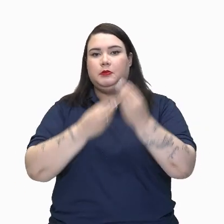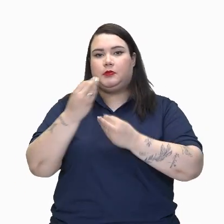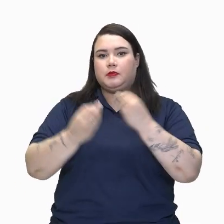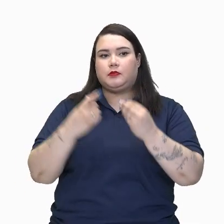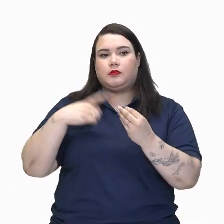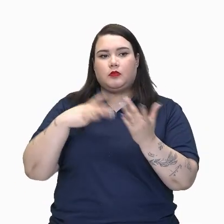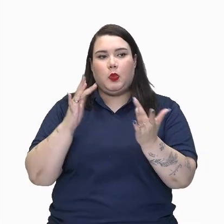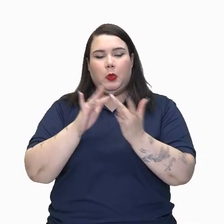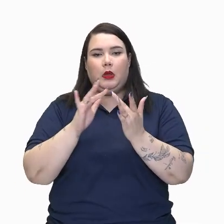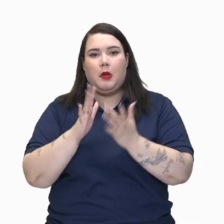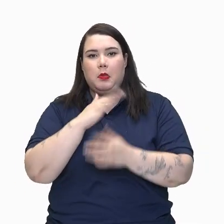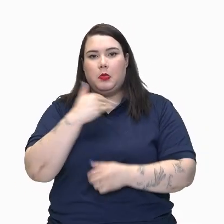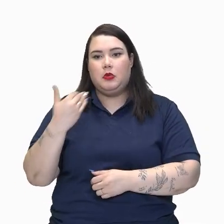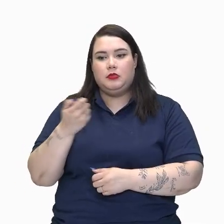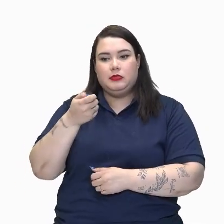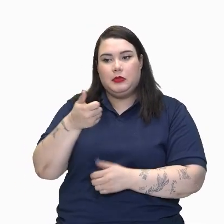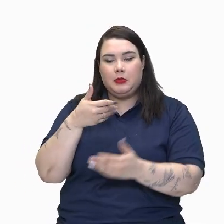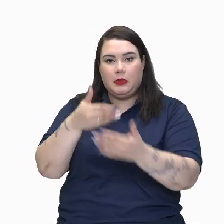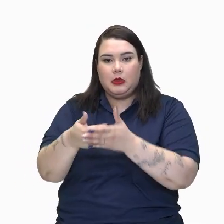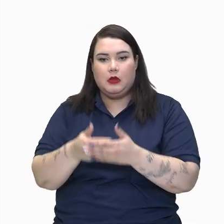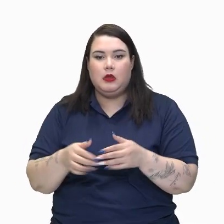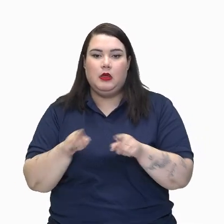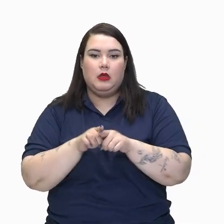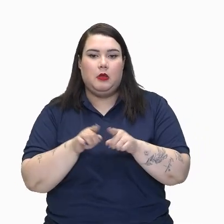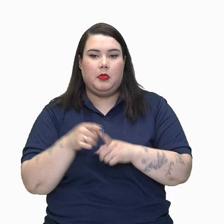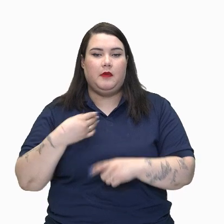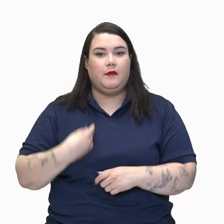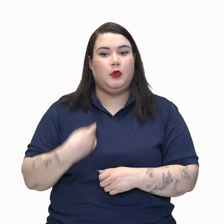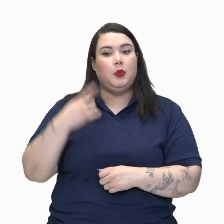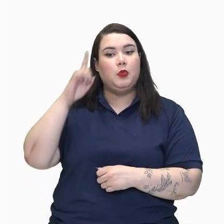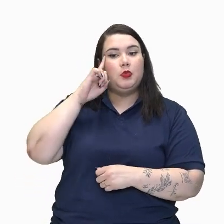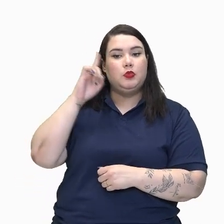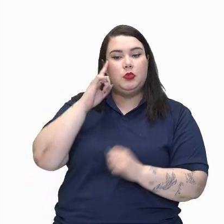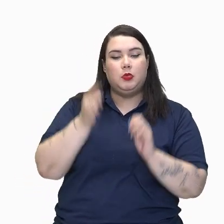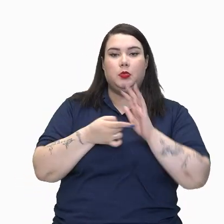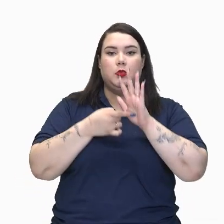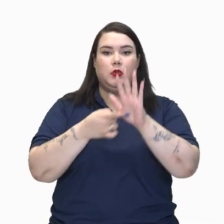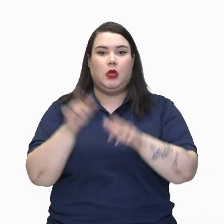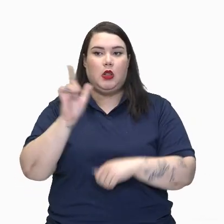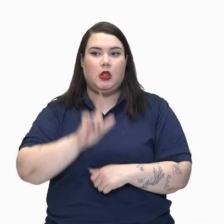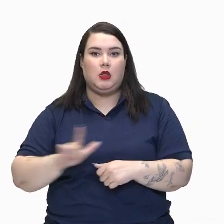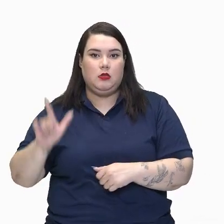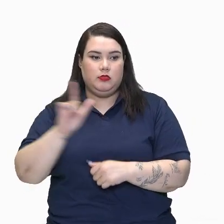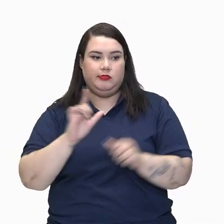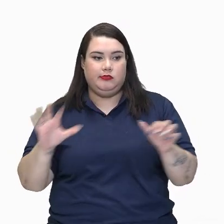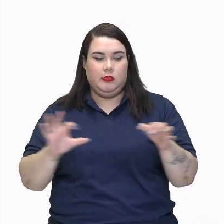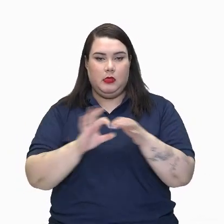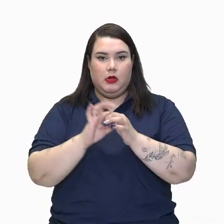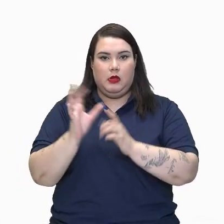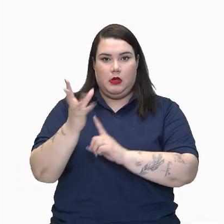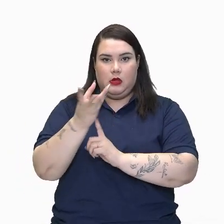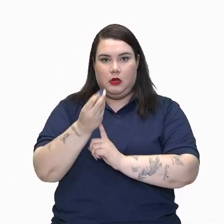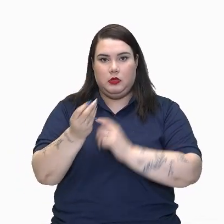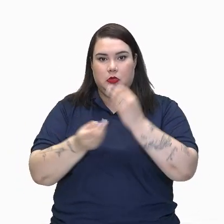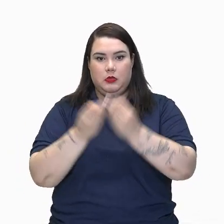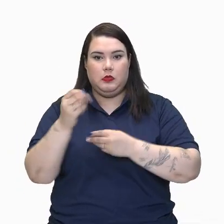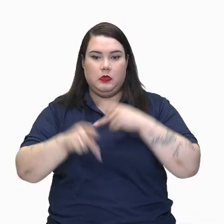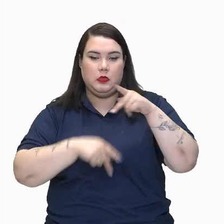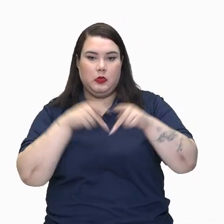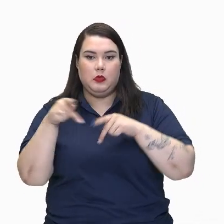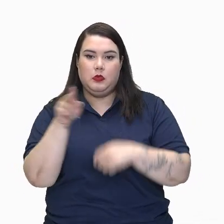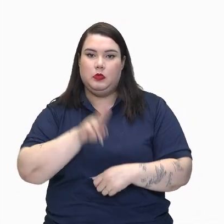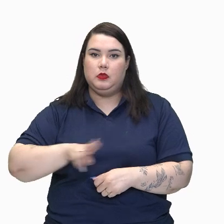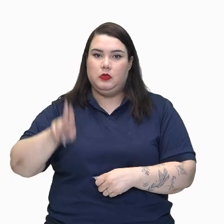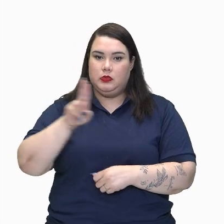com a morte, e cotidiano porque eles queriam trazer a literatura, a arte de forma geral para o povo, utilizar